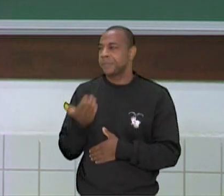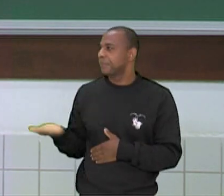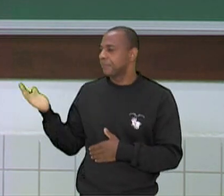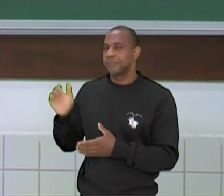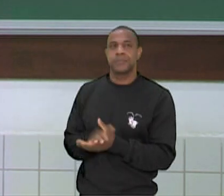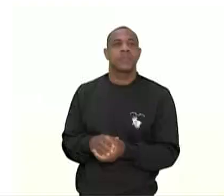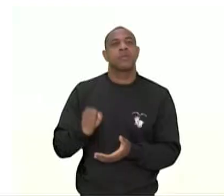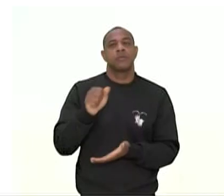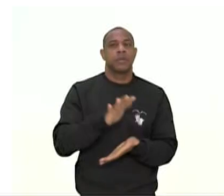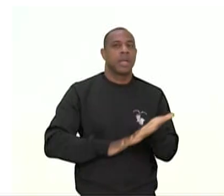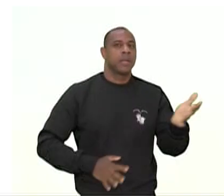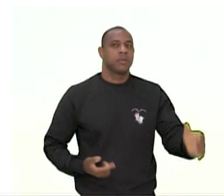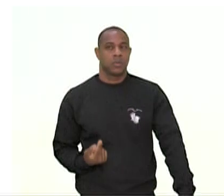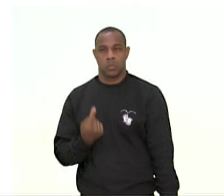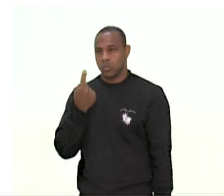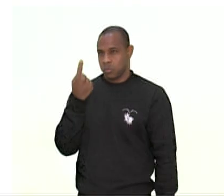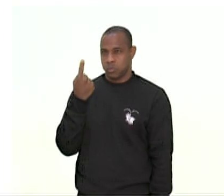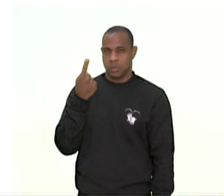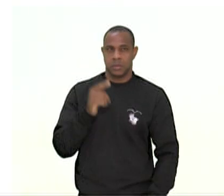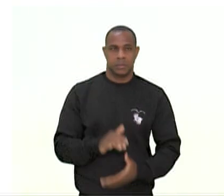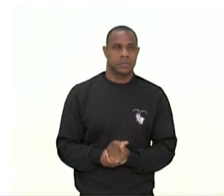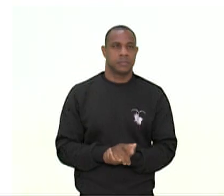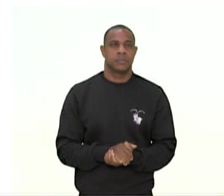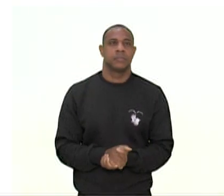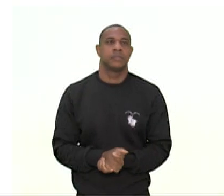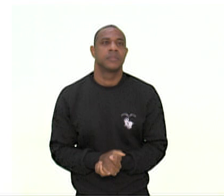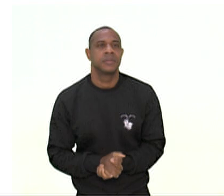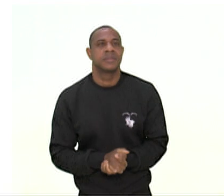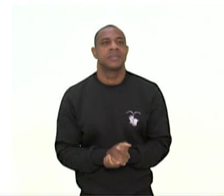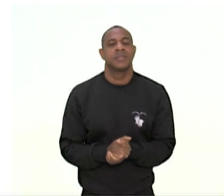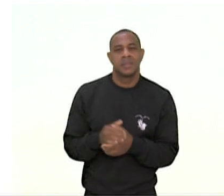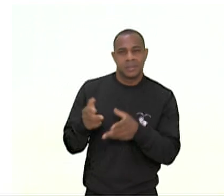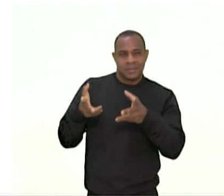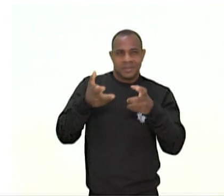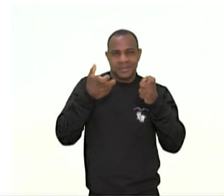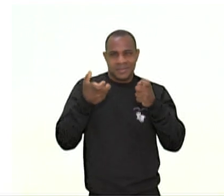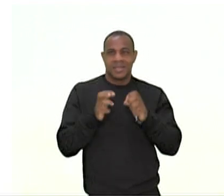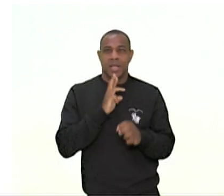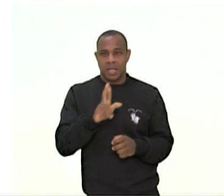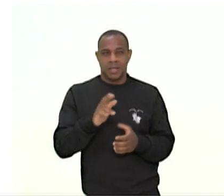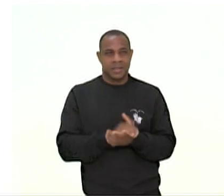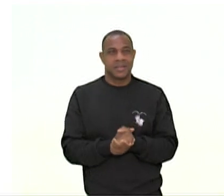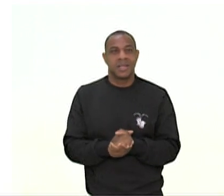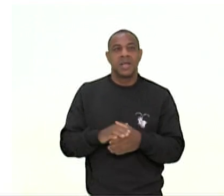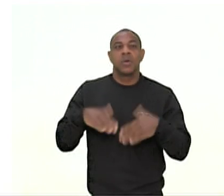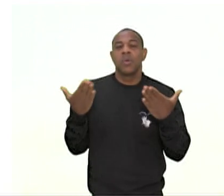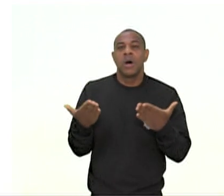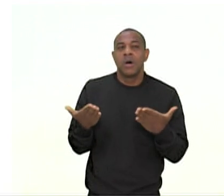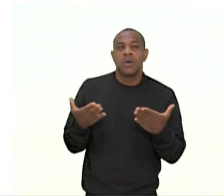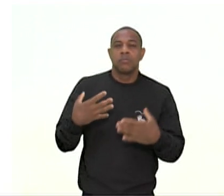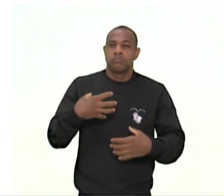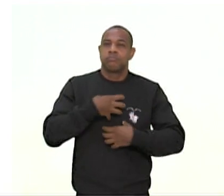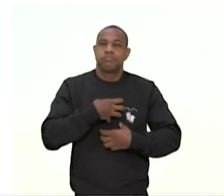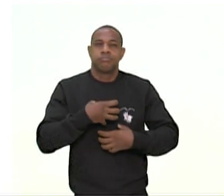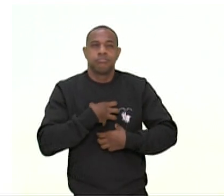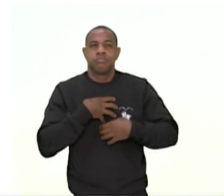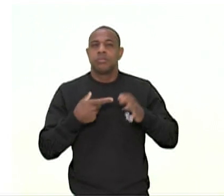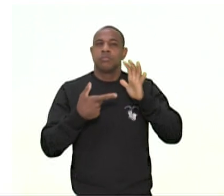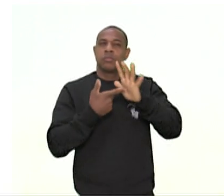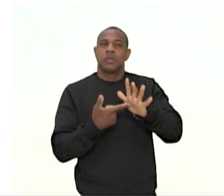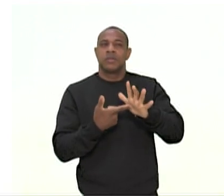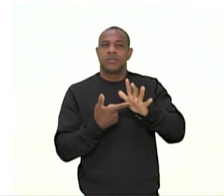Atividade 1, vamos lá, galera! E aí? Observe e responda. Qual é o efeito de